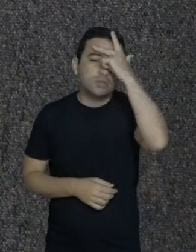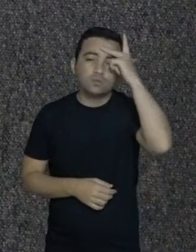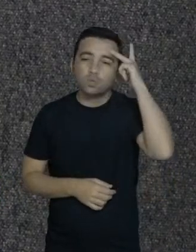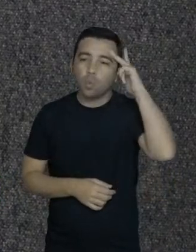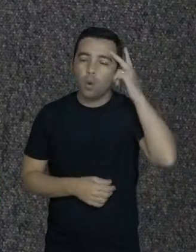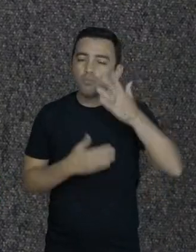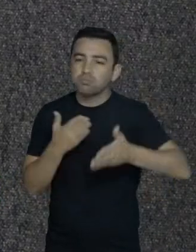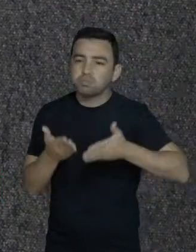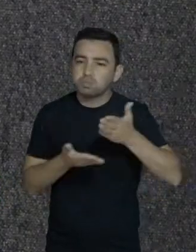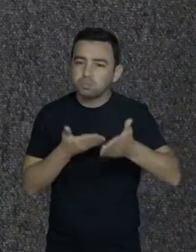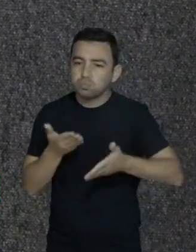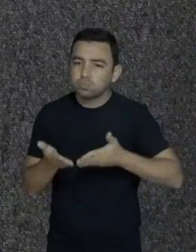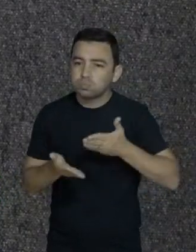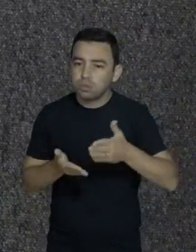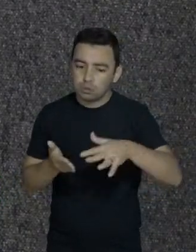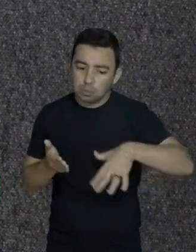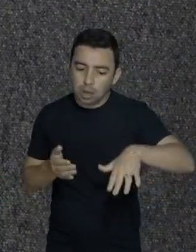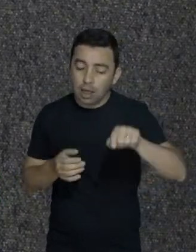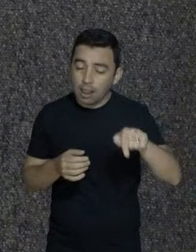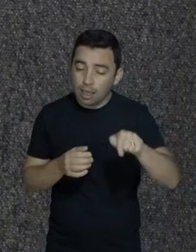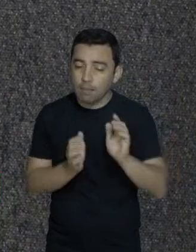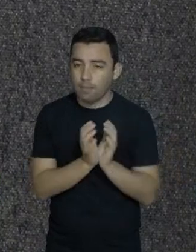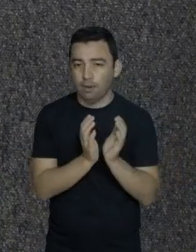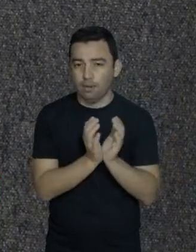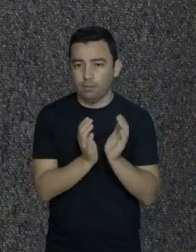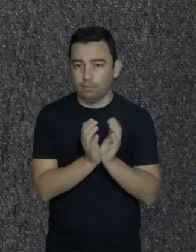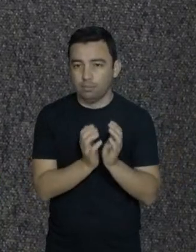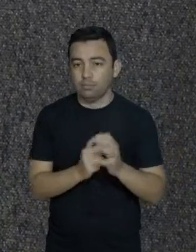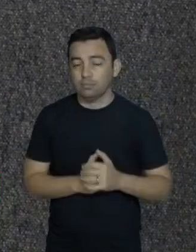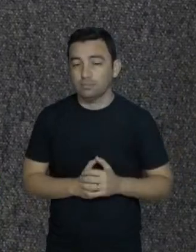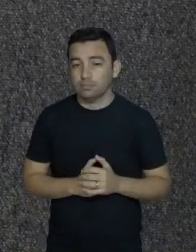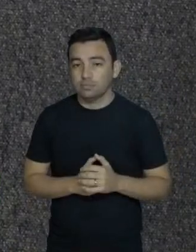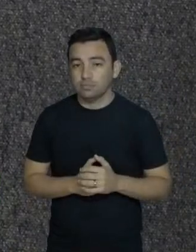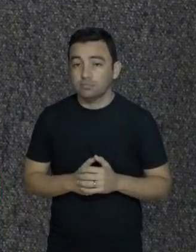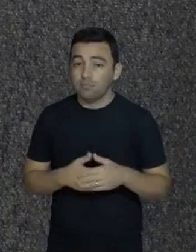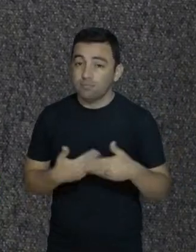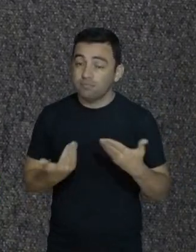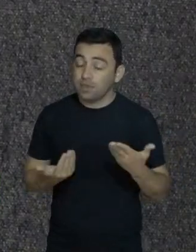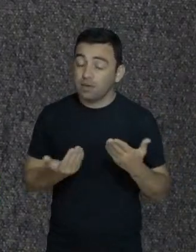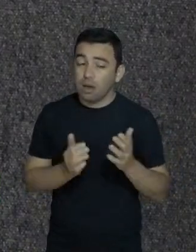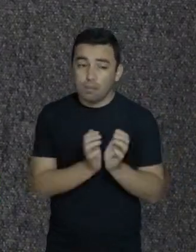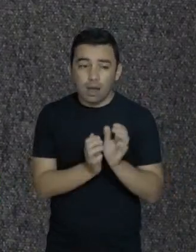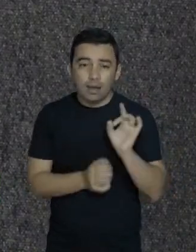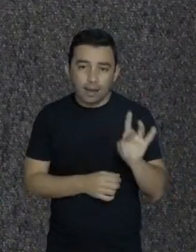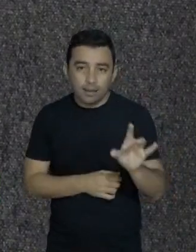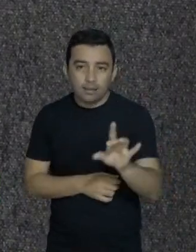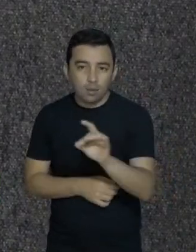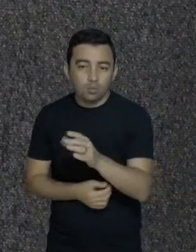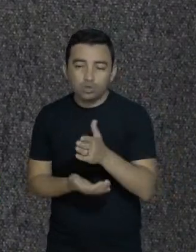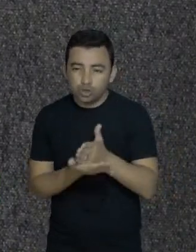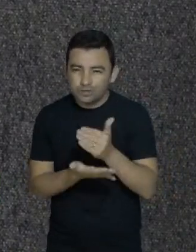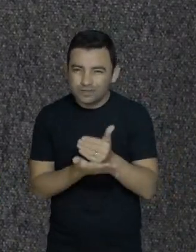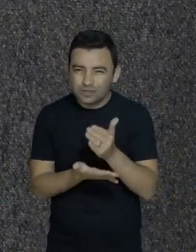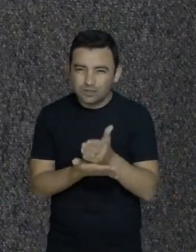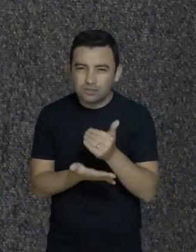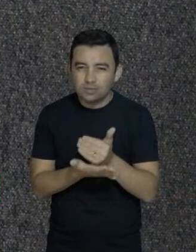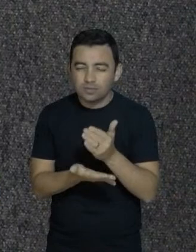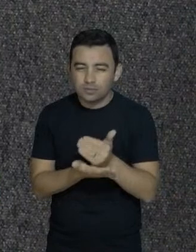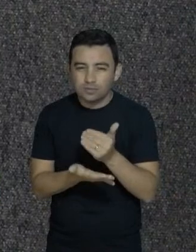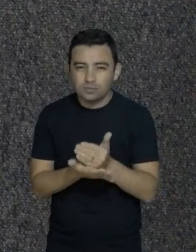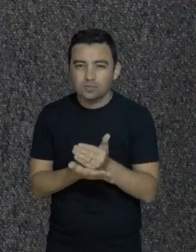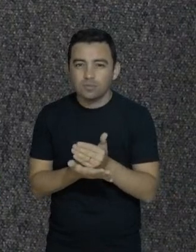atendidas naquela APAE E assim a pai por a pai é dividido o